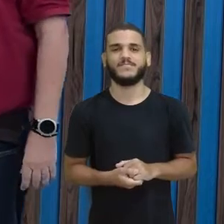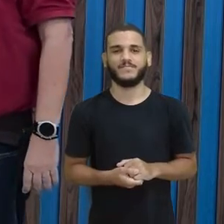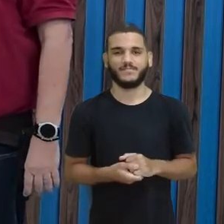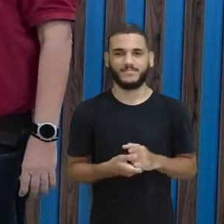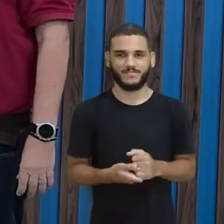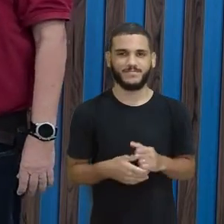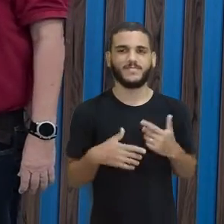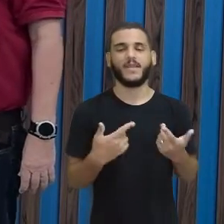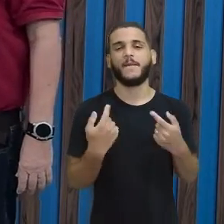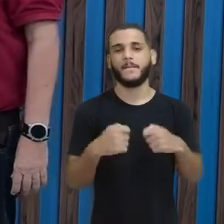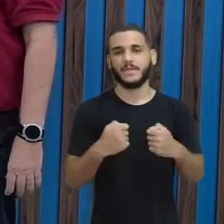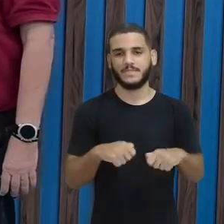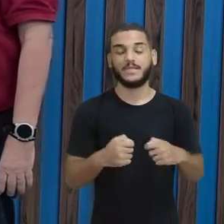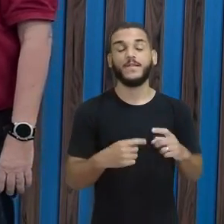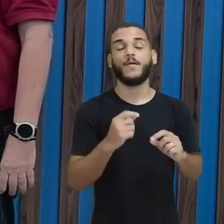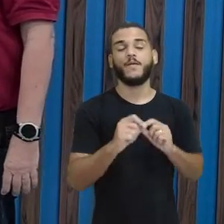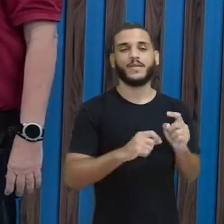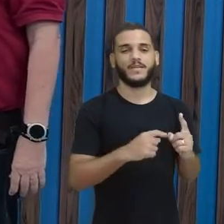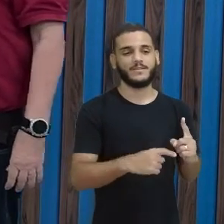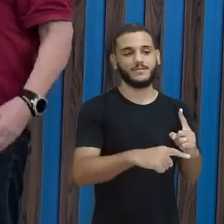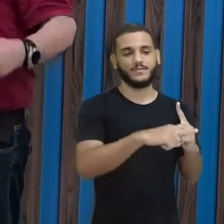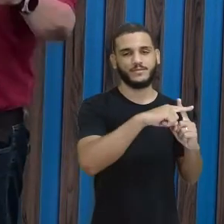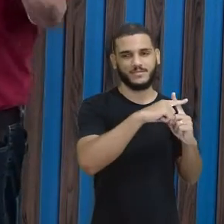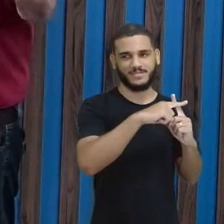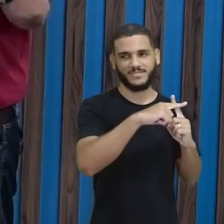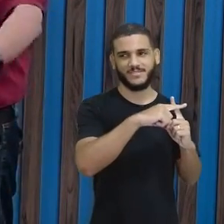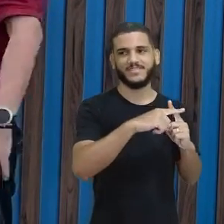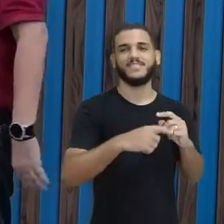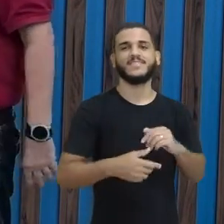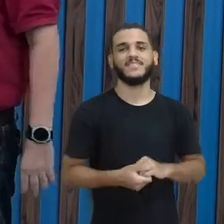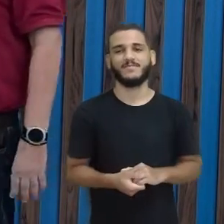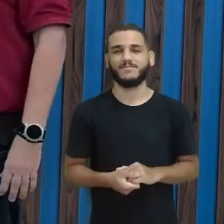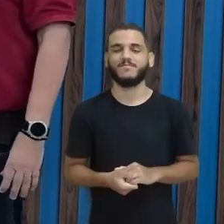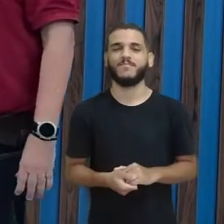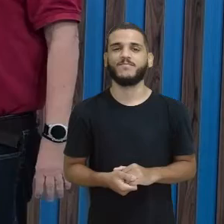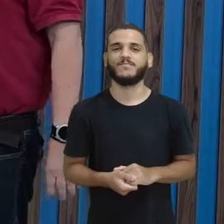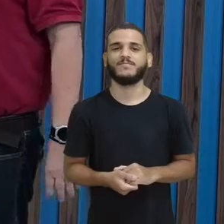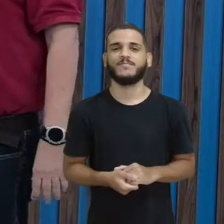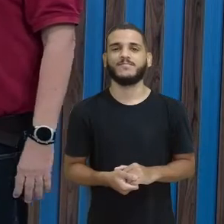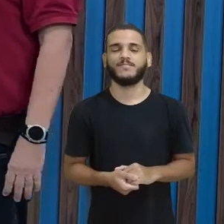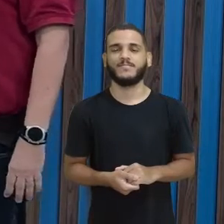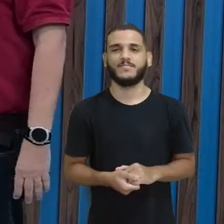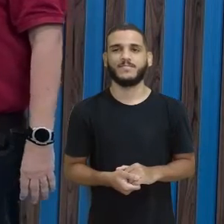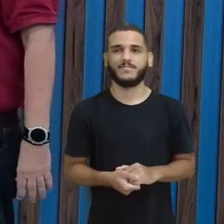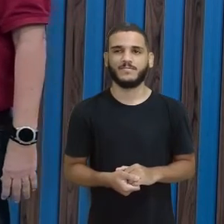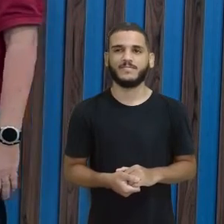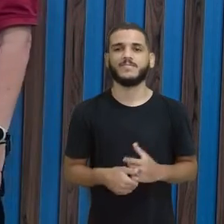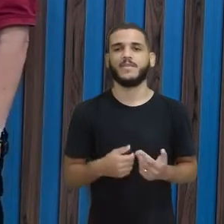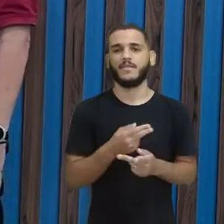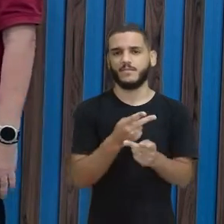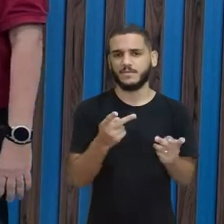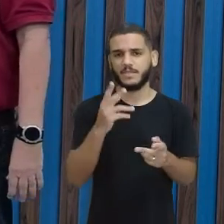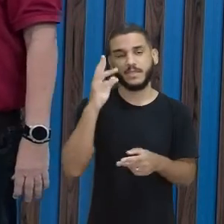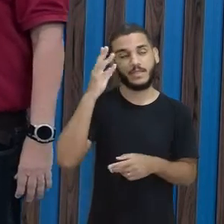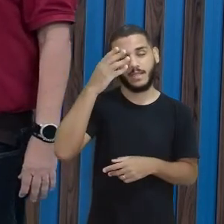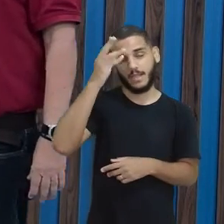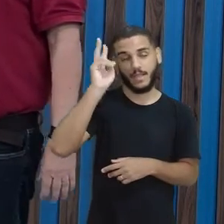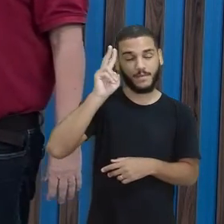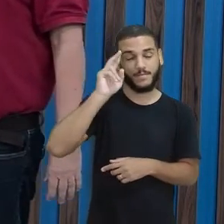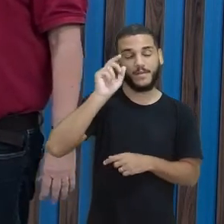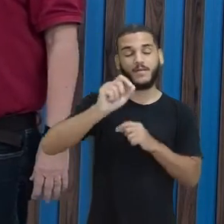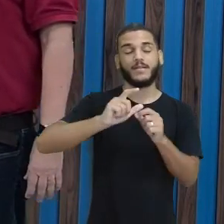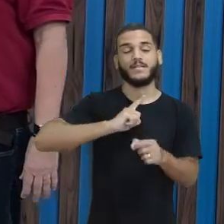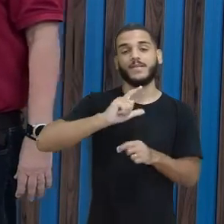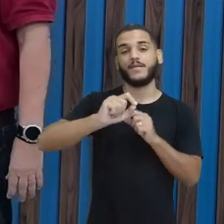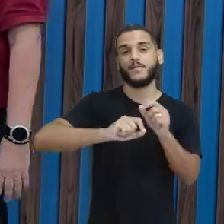vai somar os elementos, as possibilidades. Vou somar. Soma. Não existe o lógico, né? Mas é só você lembrar que falar ou, você vai lembrar